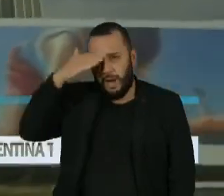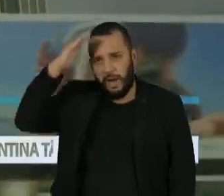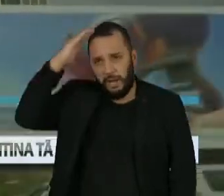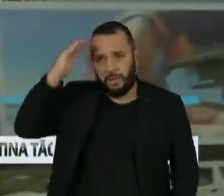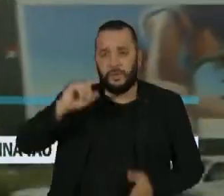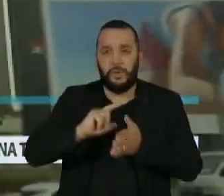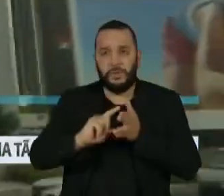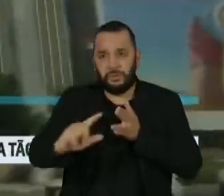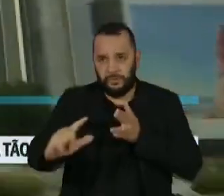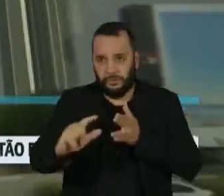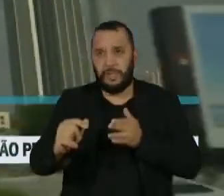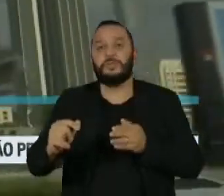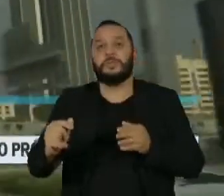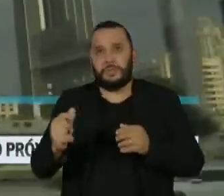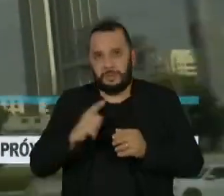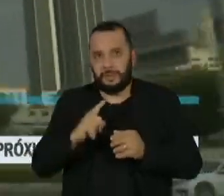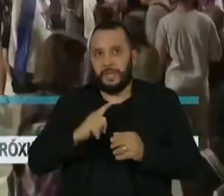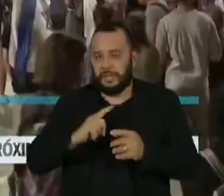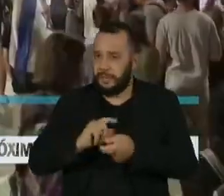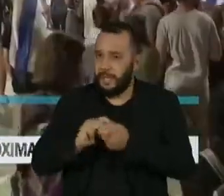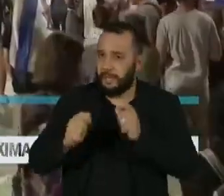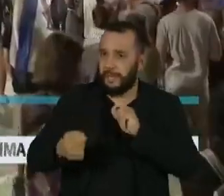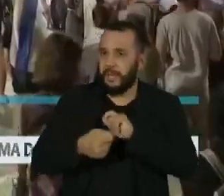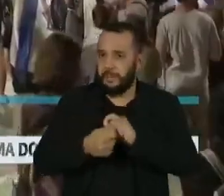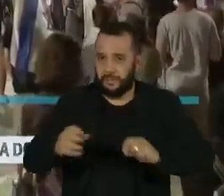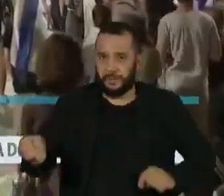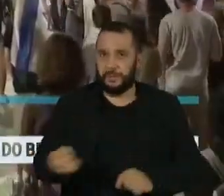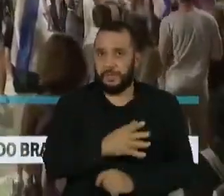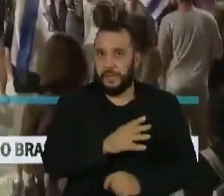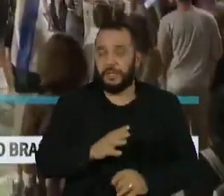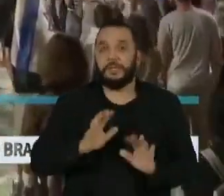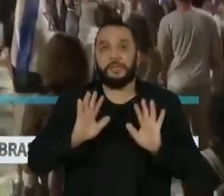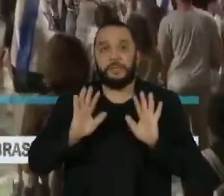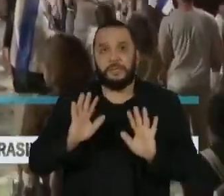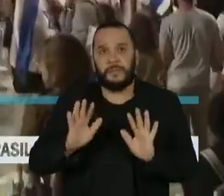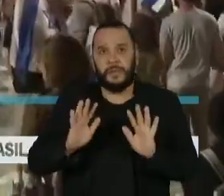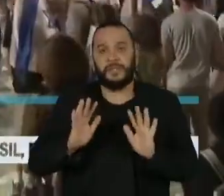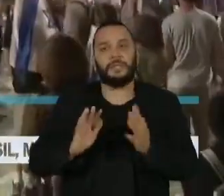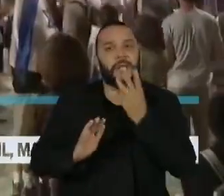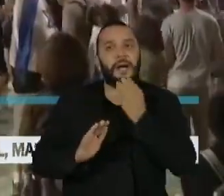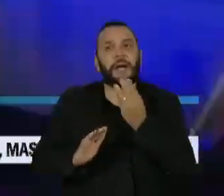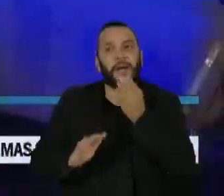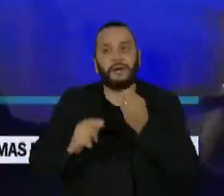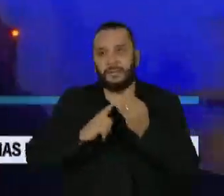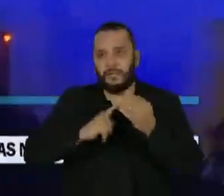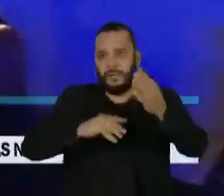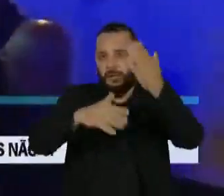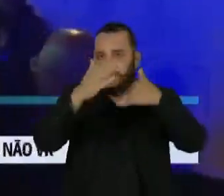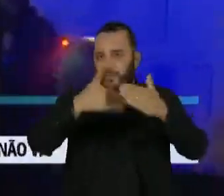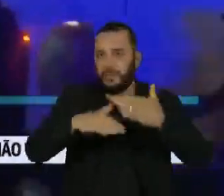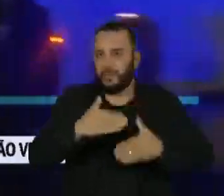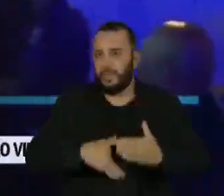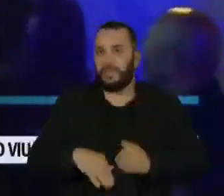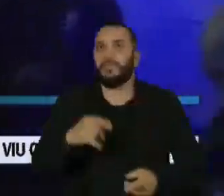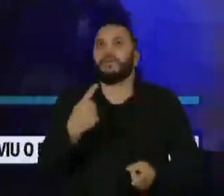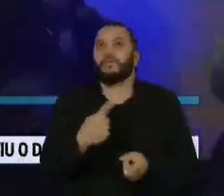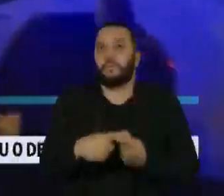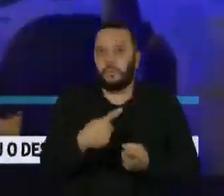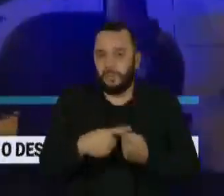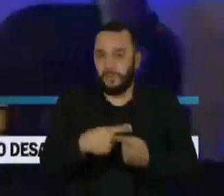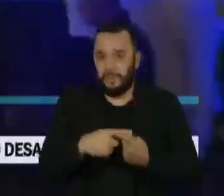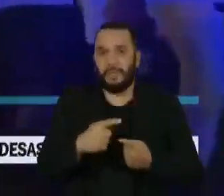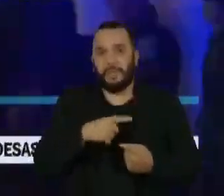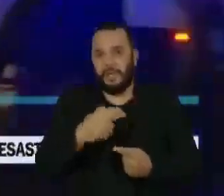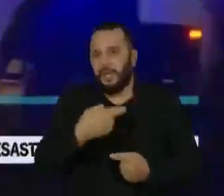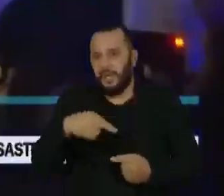com velocidade, enquanto a democracia israelense vive retrocessos provocados pelo aumento da influência do